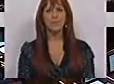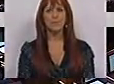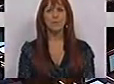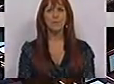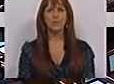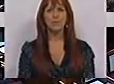Obrigado.